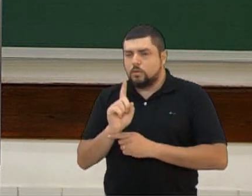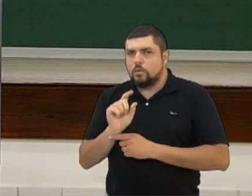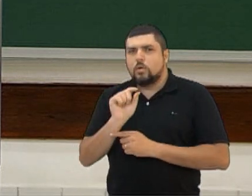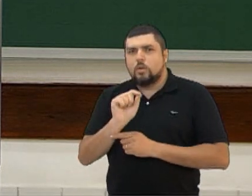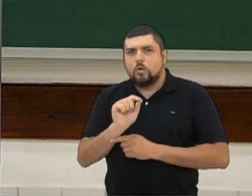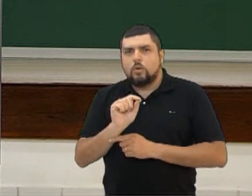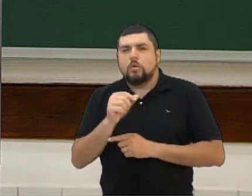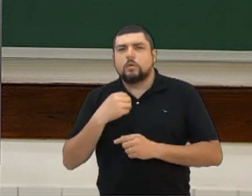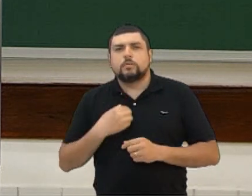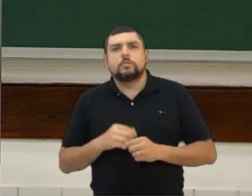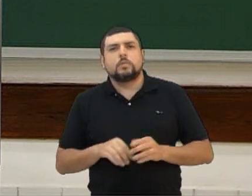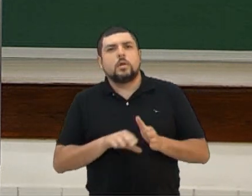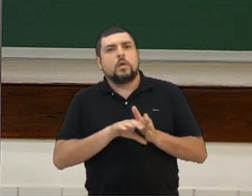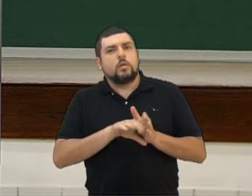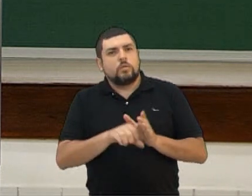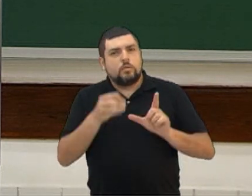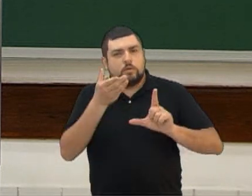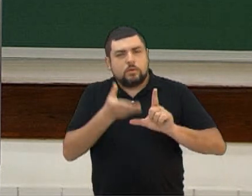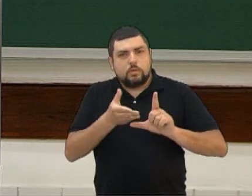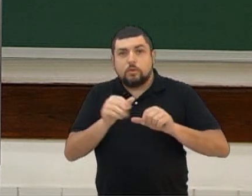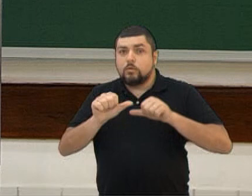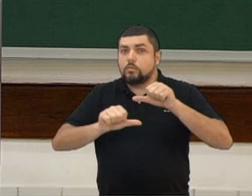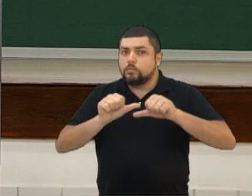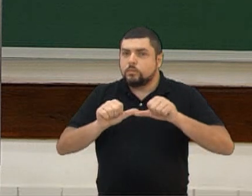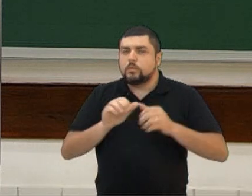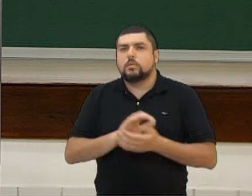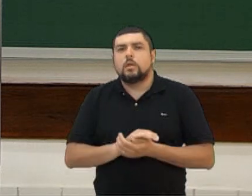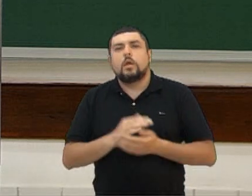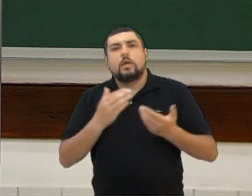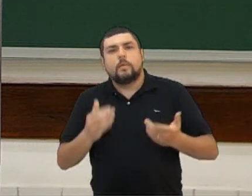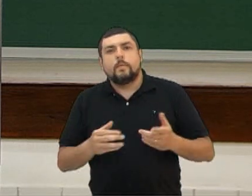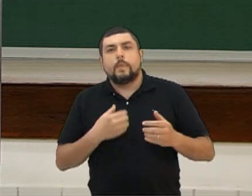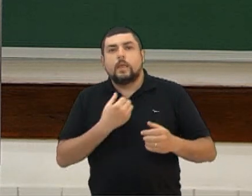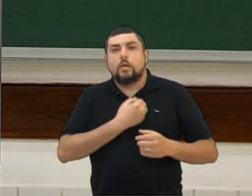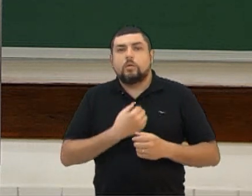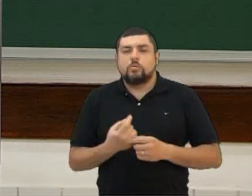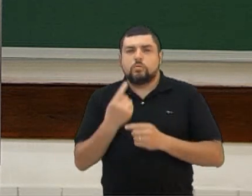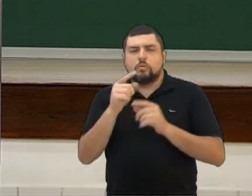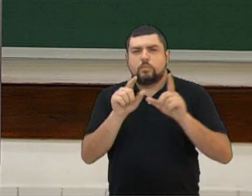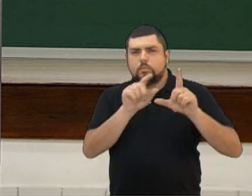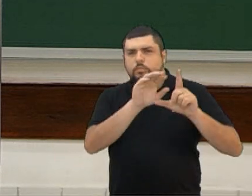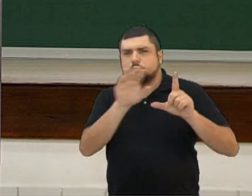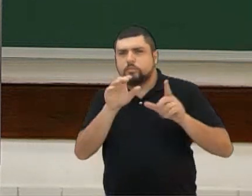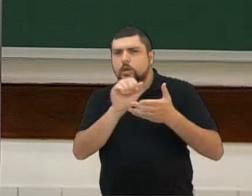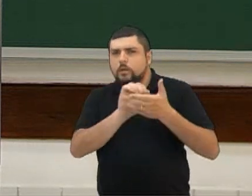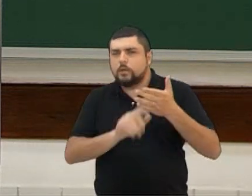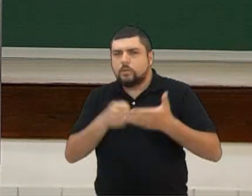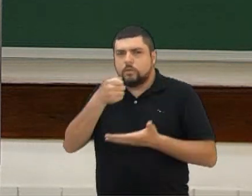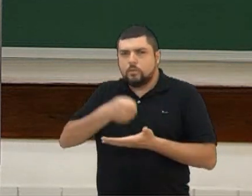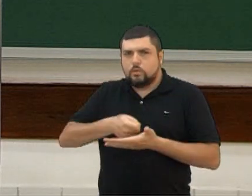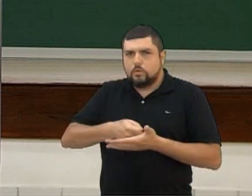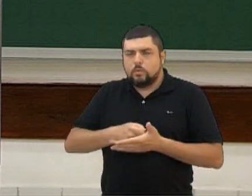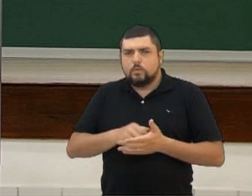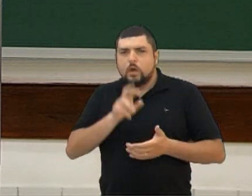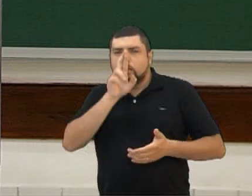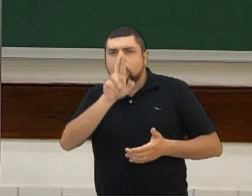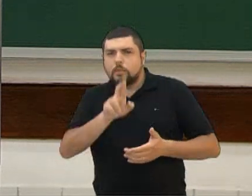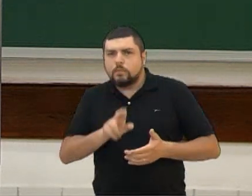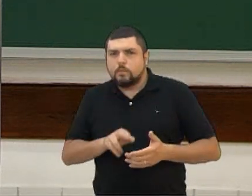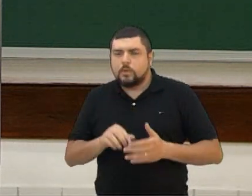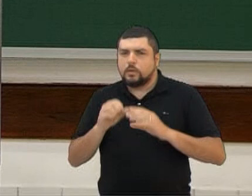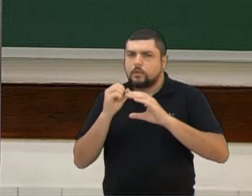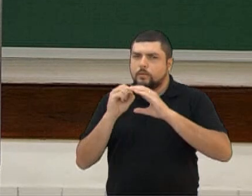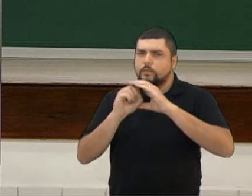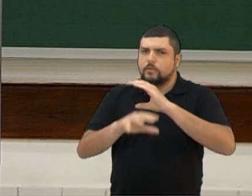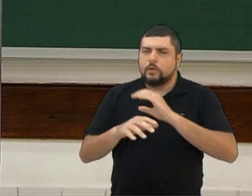no Classroom mudou. Vocês têm que clicar lá no link número 1 da atividade obrigatória, realizar a atividade e enviar.